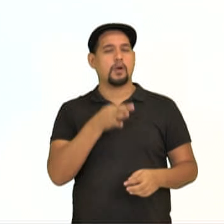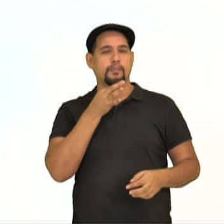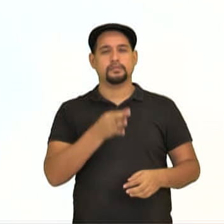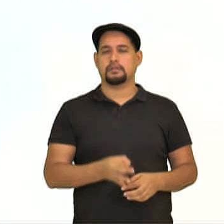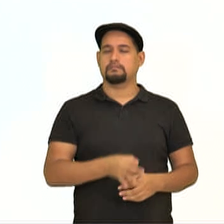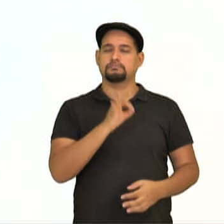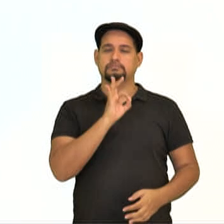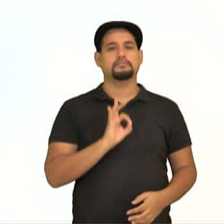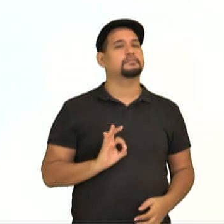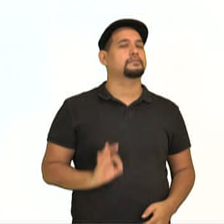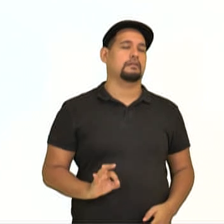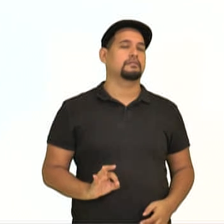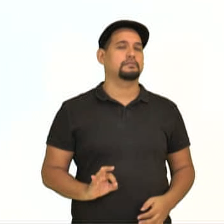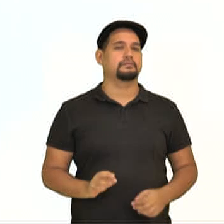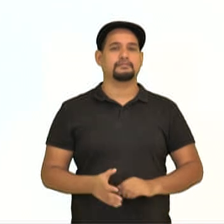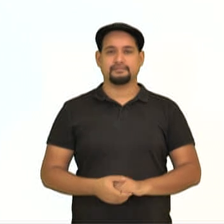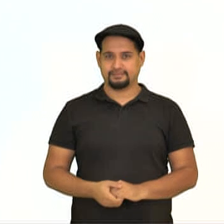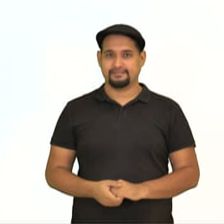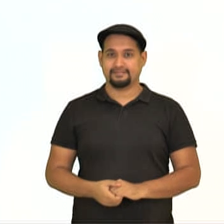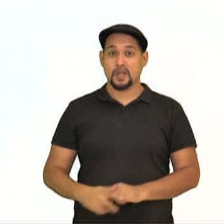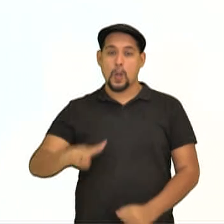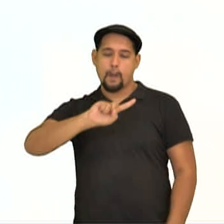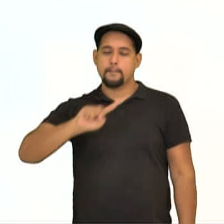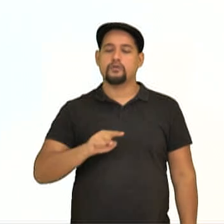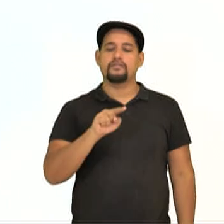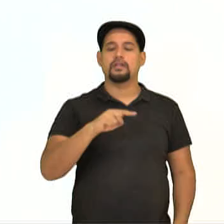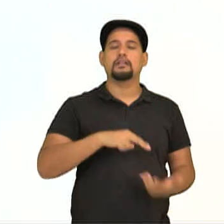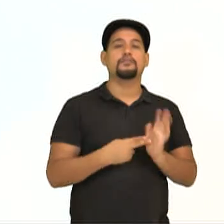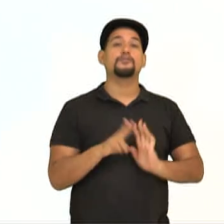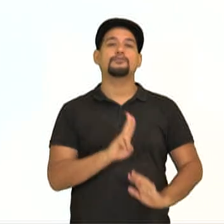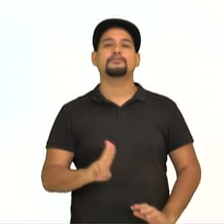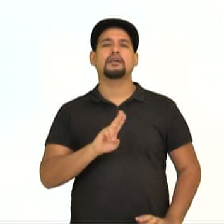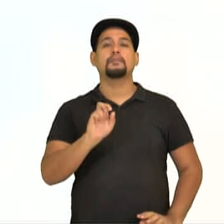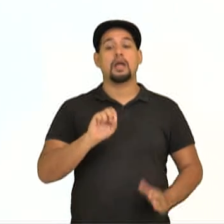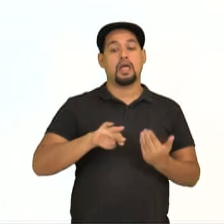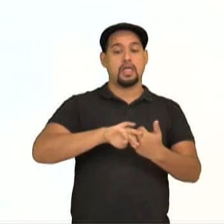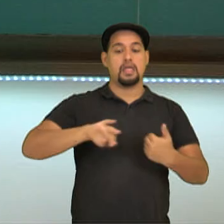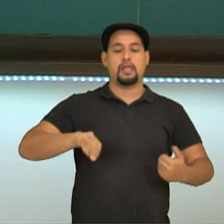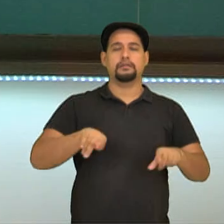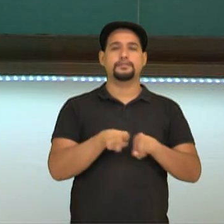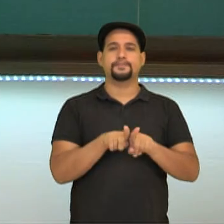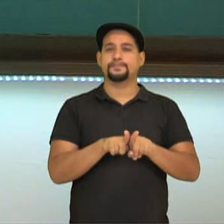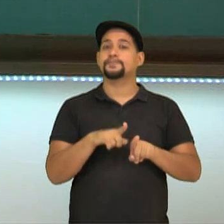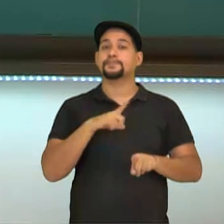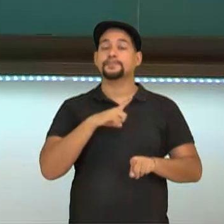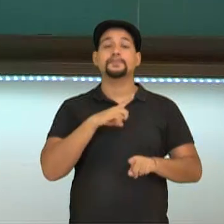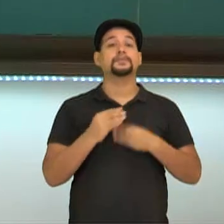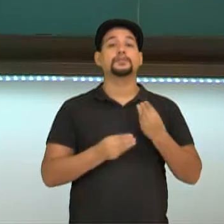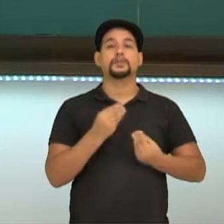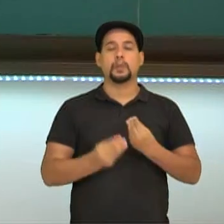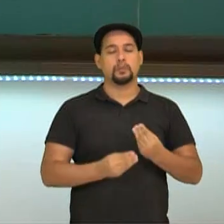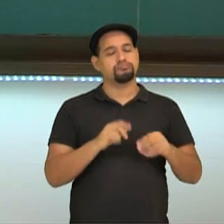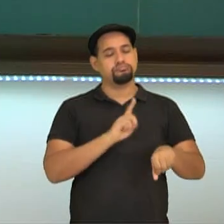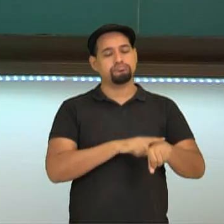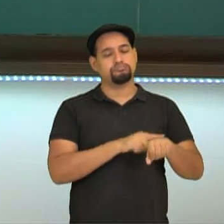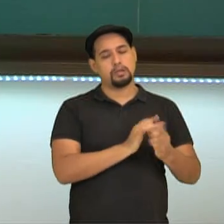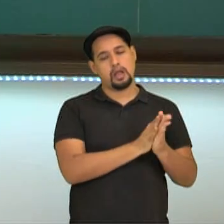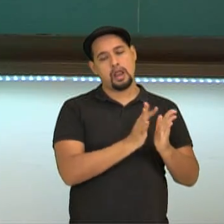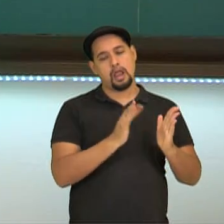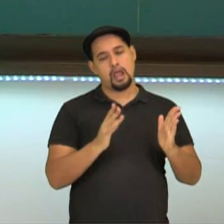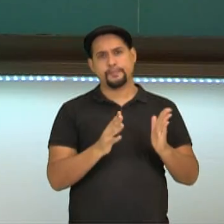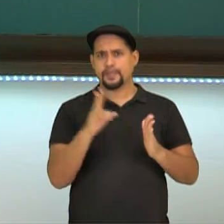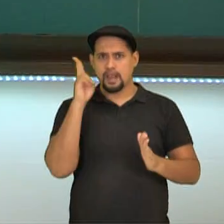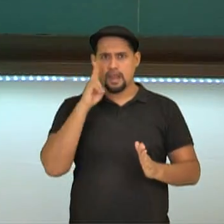como alternativa correta. O ponto e vírgula foi utilizado para separar as orações dentro de um período.